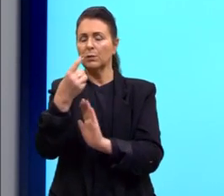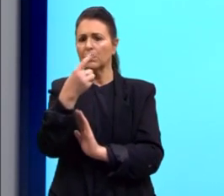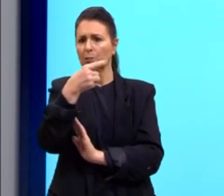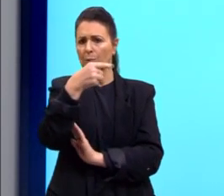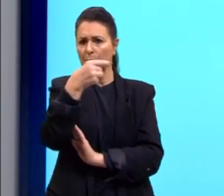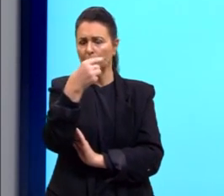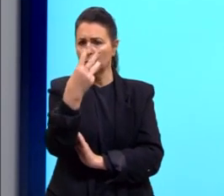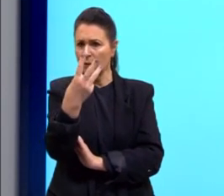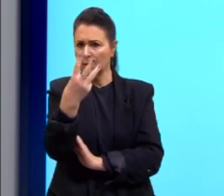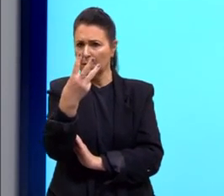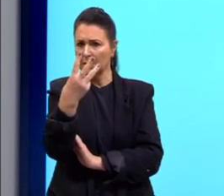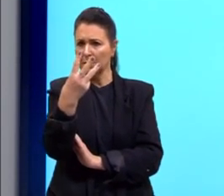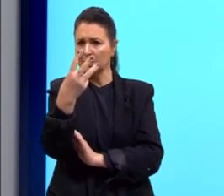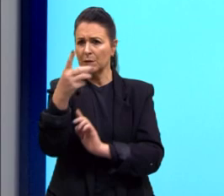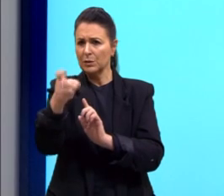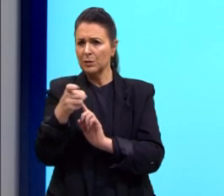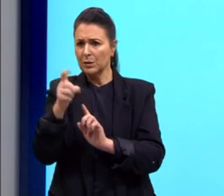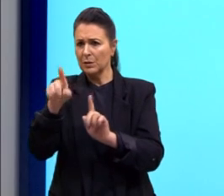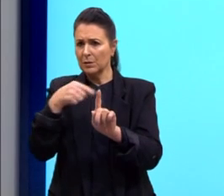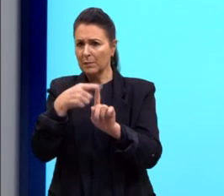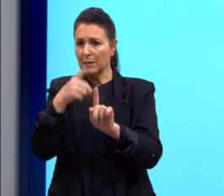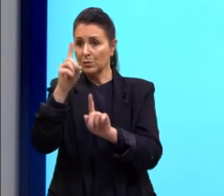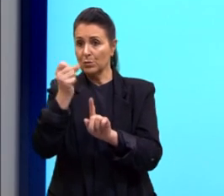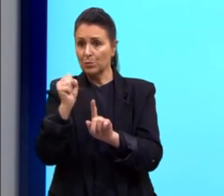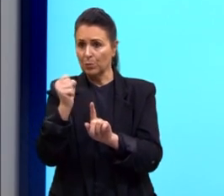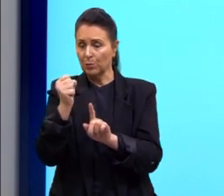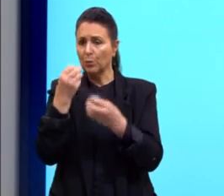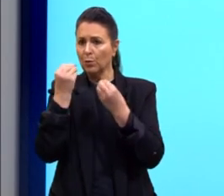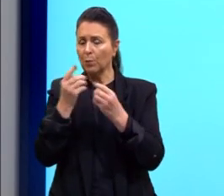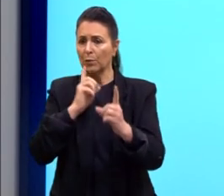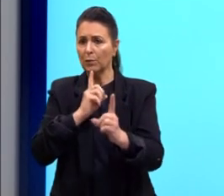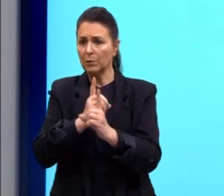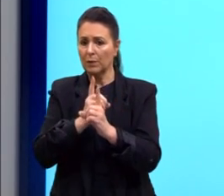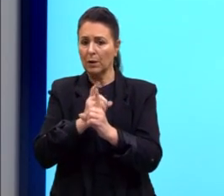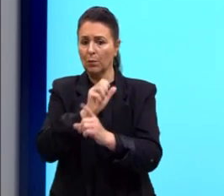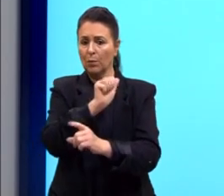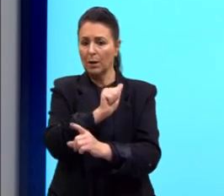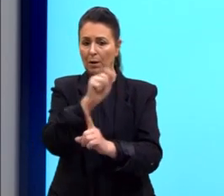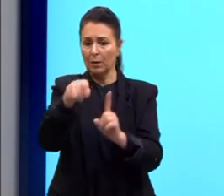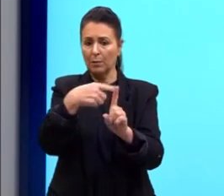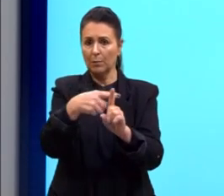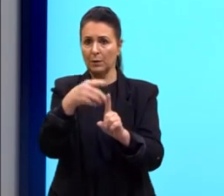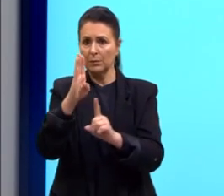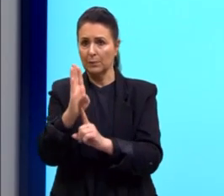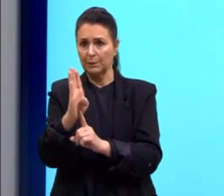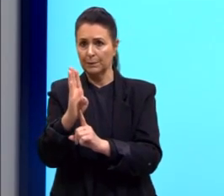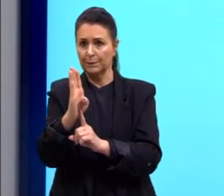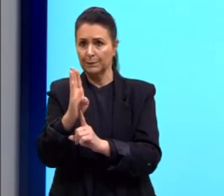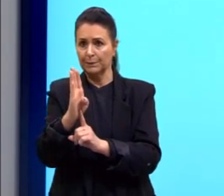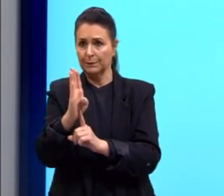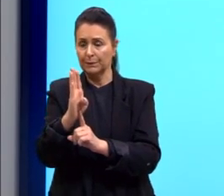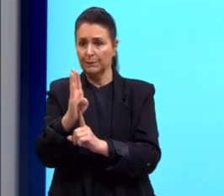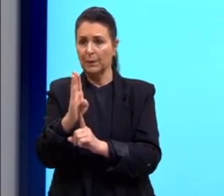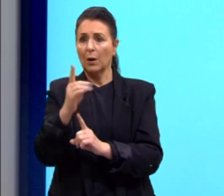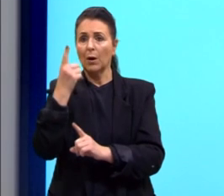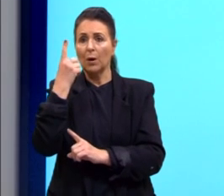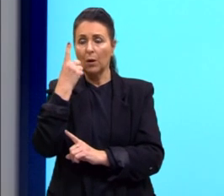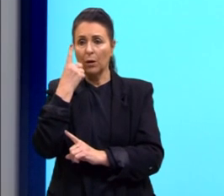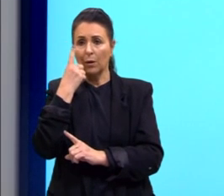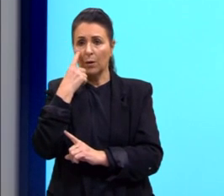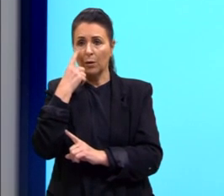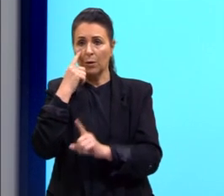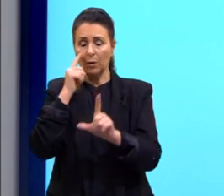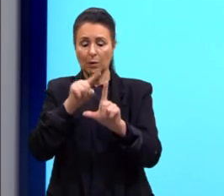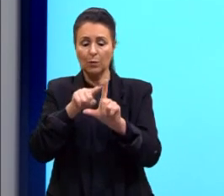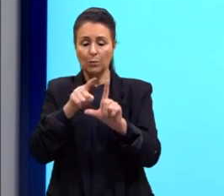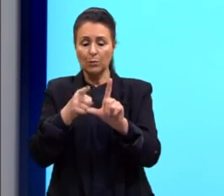18 como que eu vou chegar no valor de ar mais bem eu marquei aqui então gente Quais